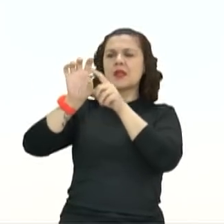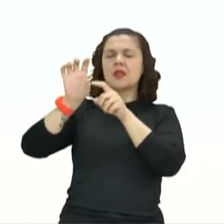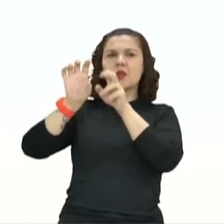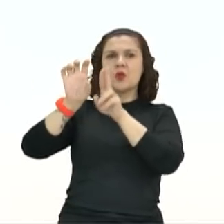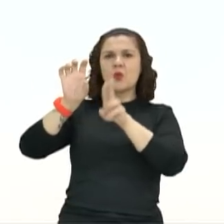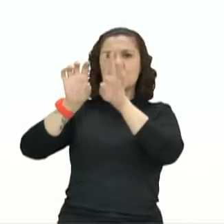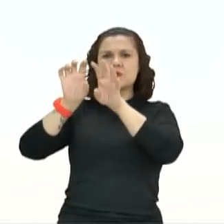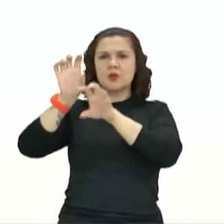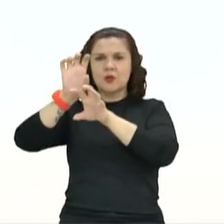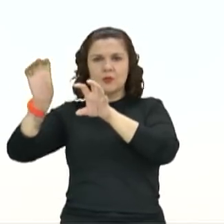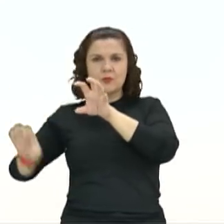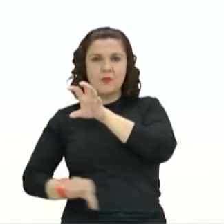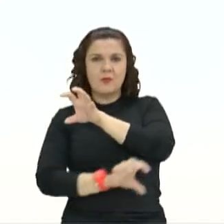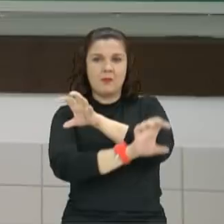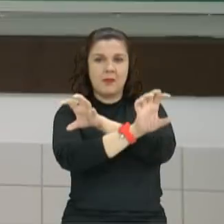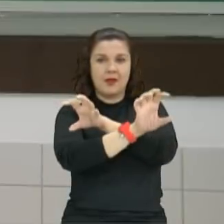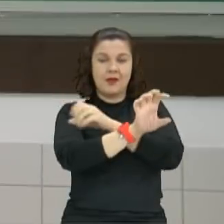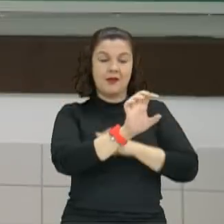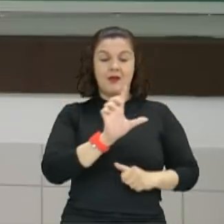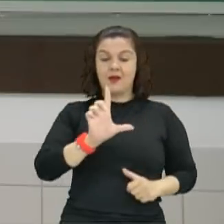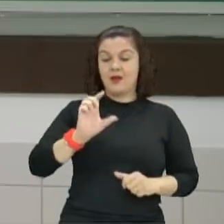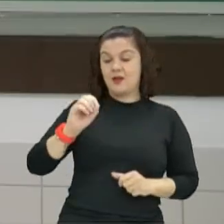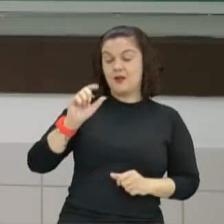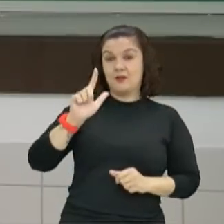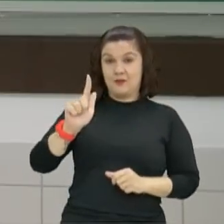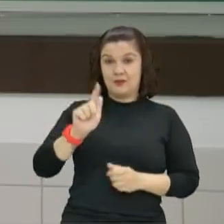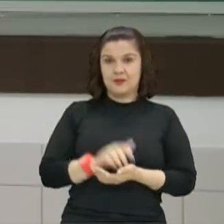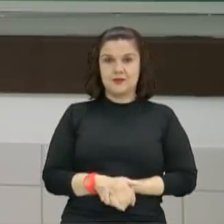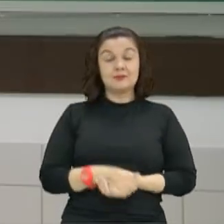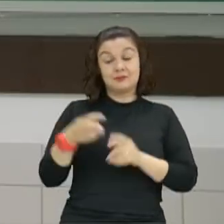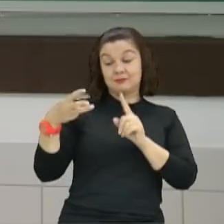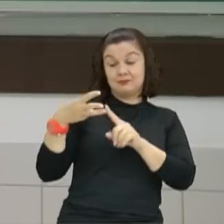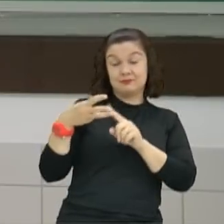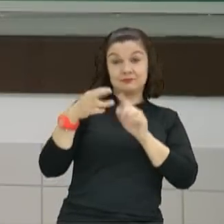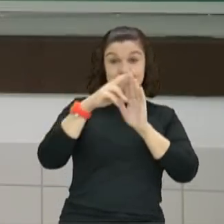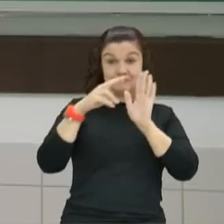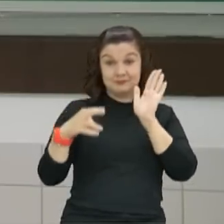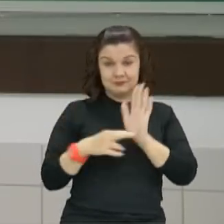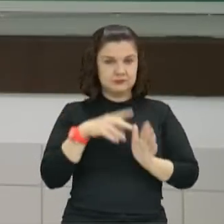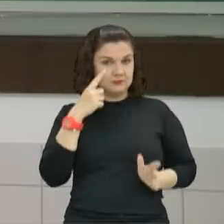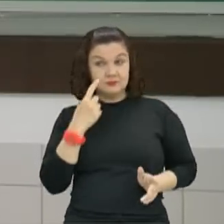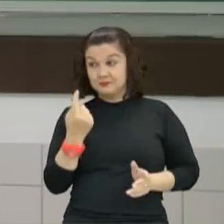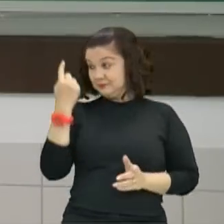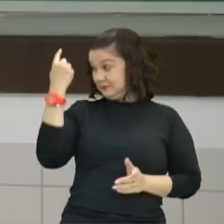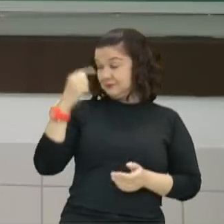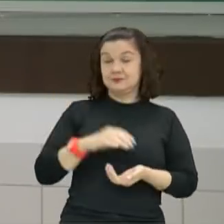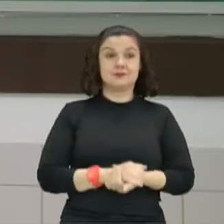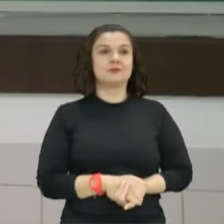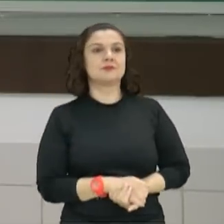usando, ele passa para frente do logaritmo. Legal, né? Essa terceira propriedade. Tá, vamos continuar.